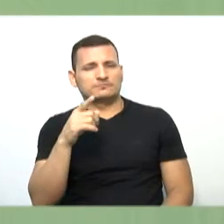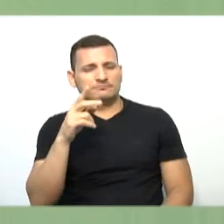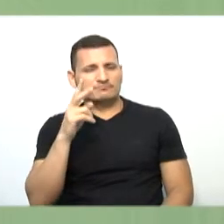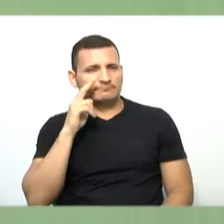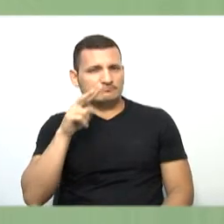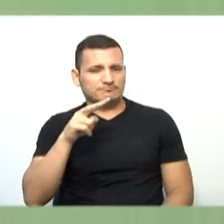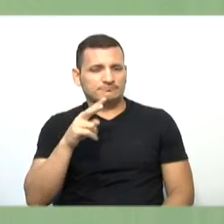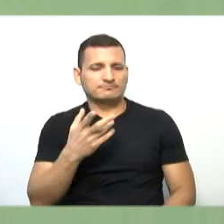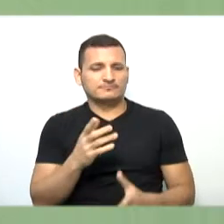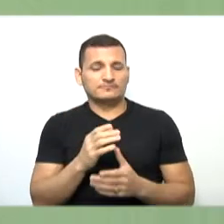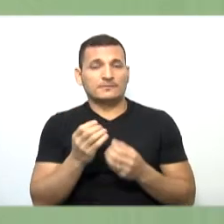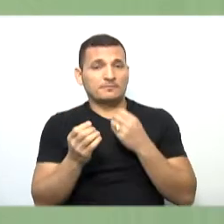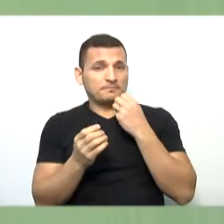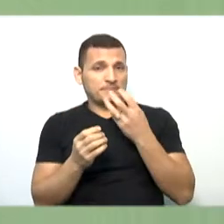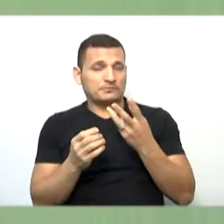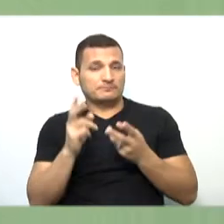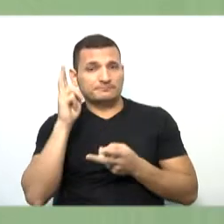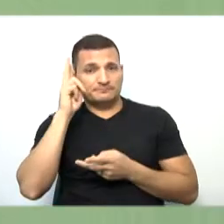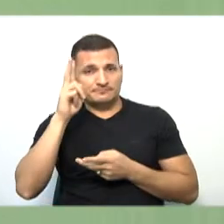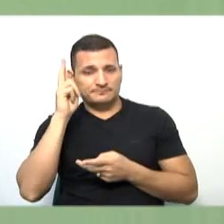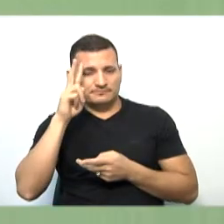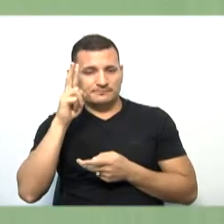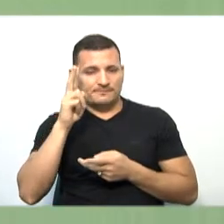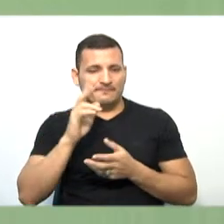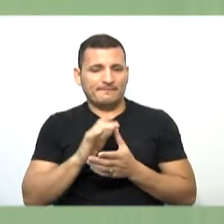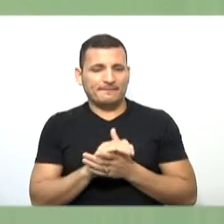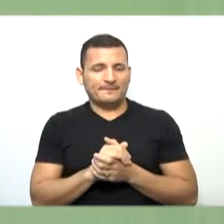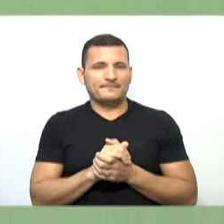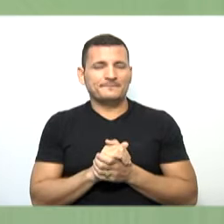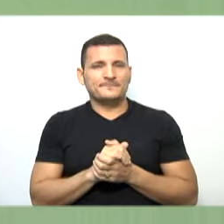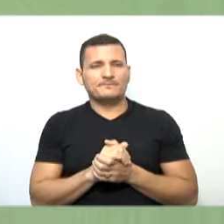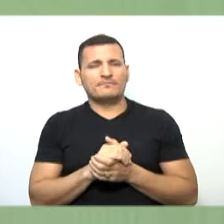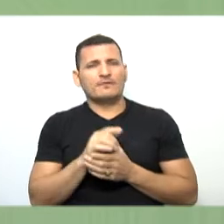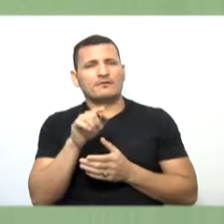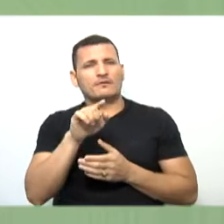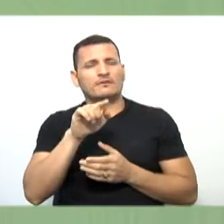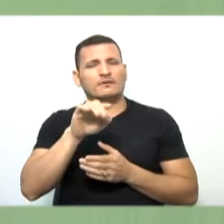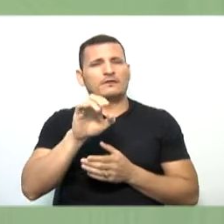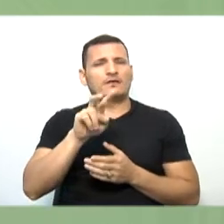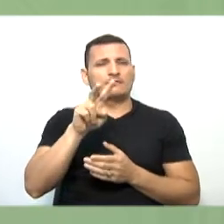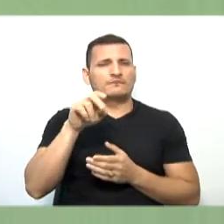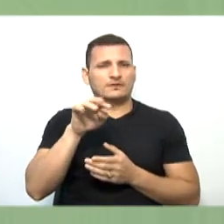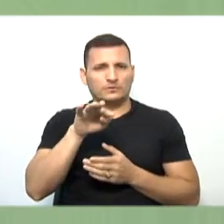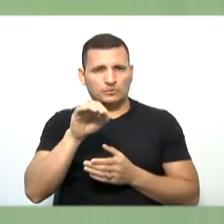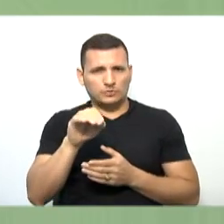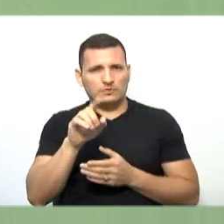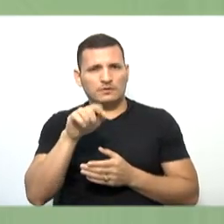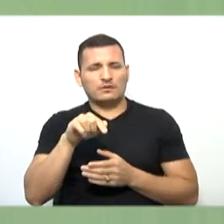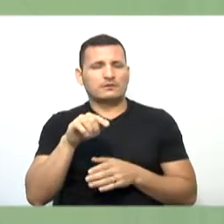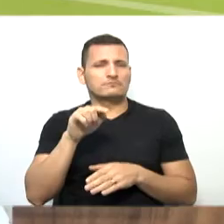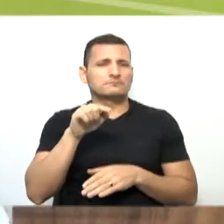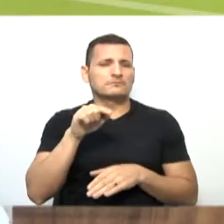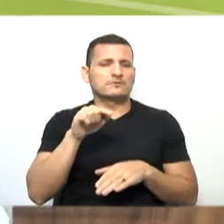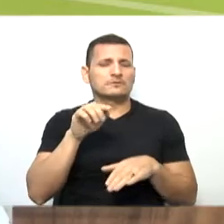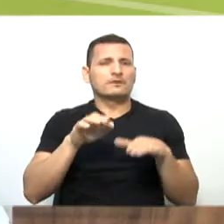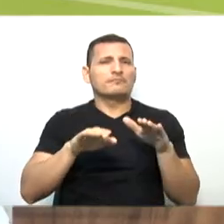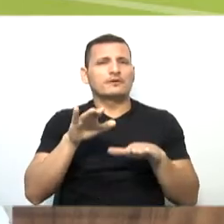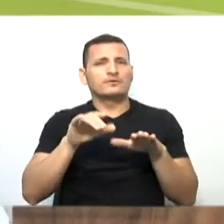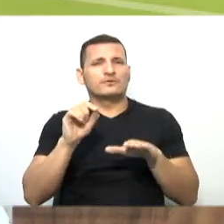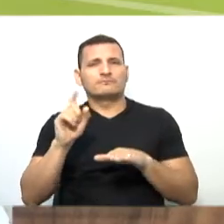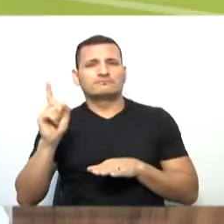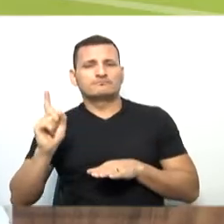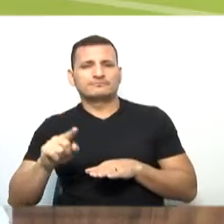Exatamente. É bom relembrar que essa dependência de evento é justamente isso, que ele depende de um